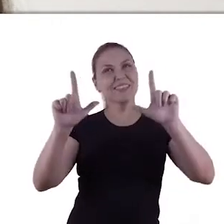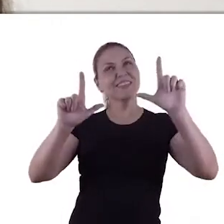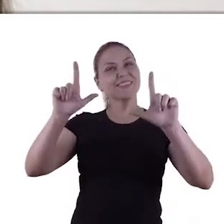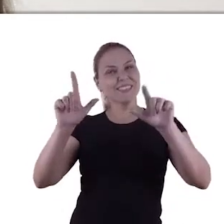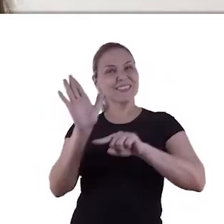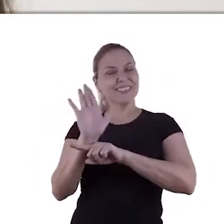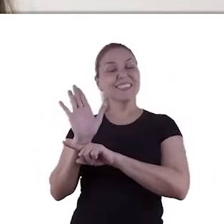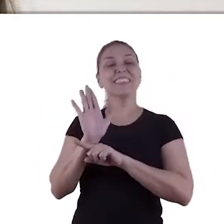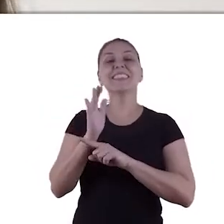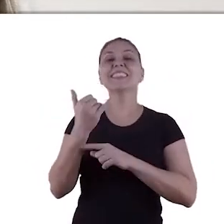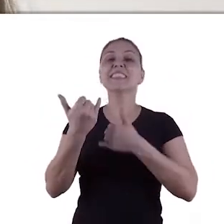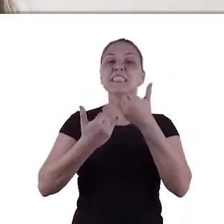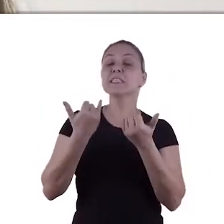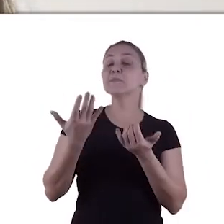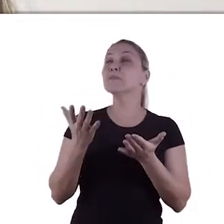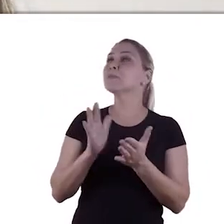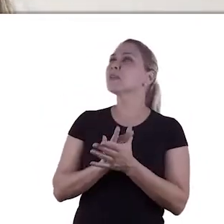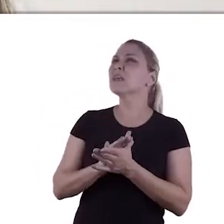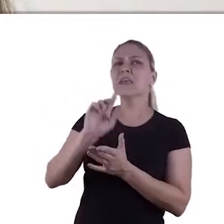sobre